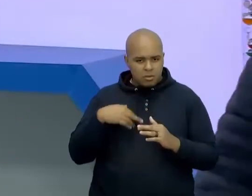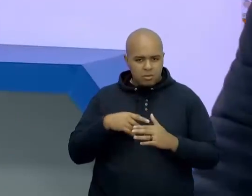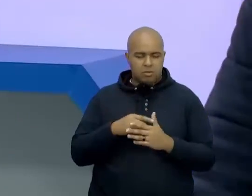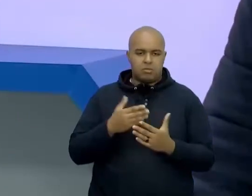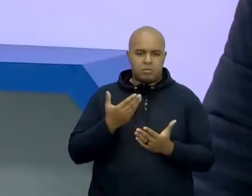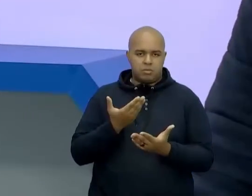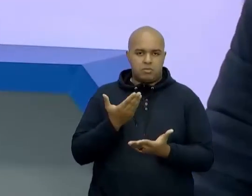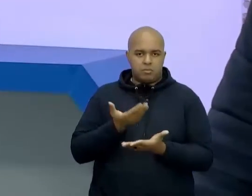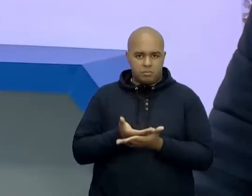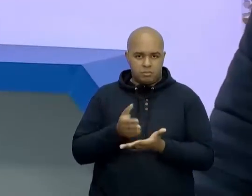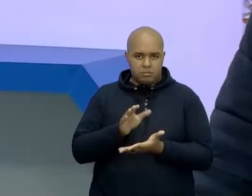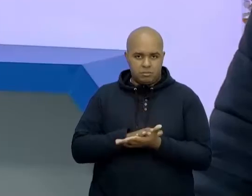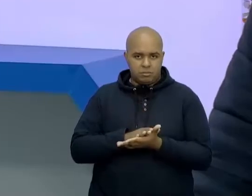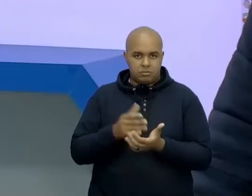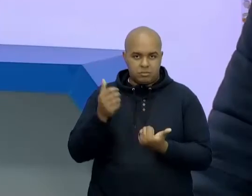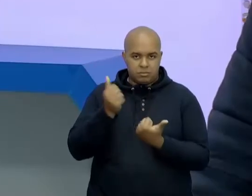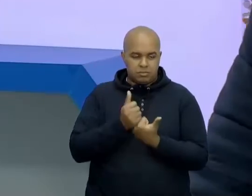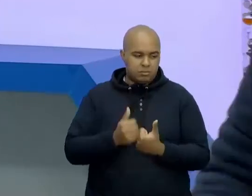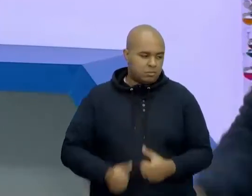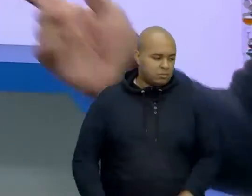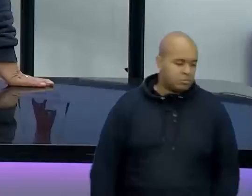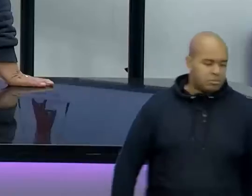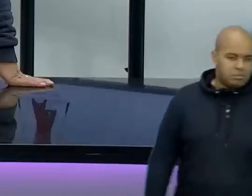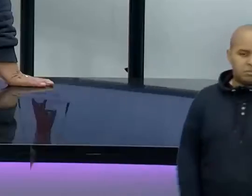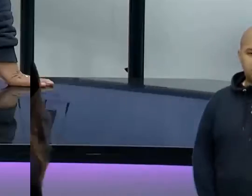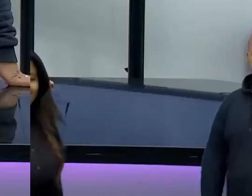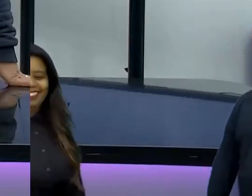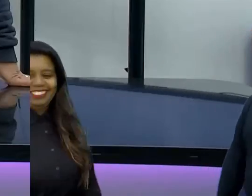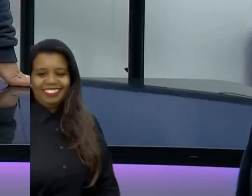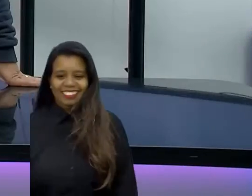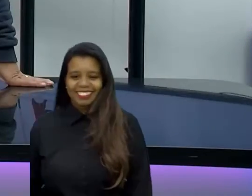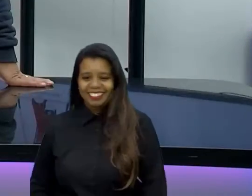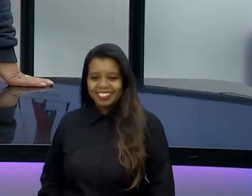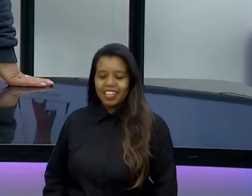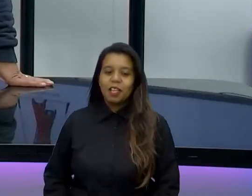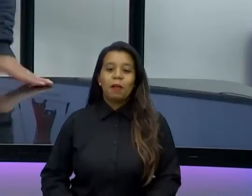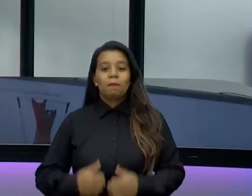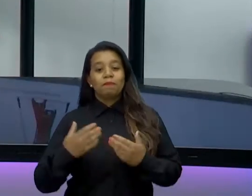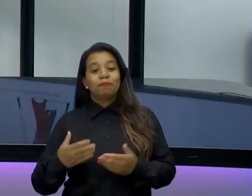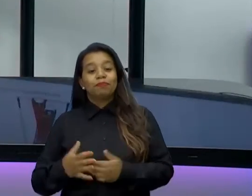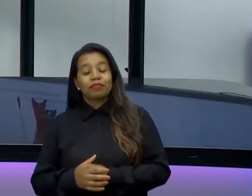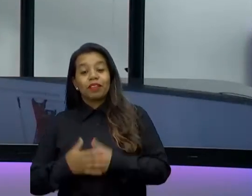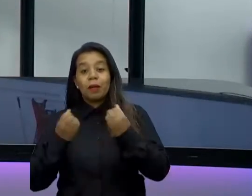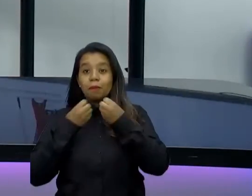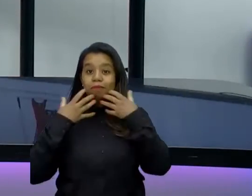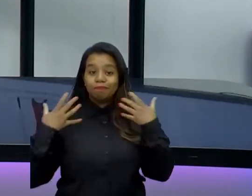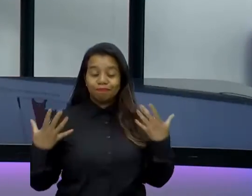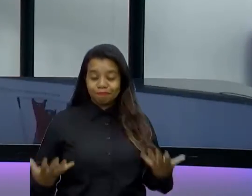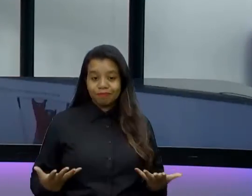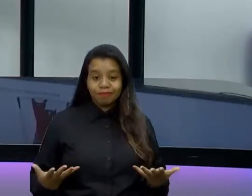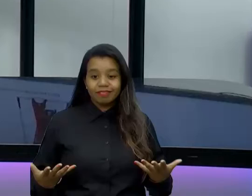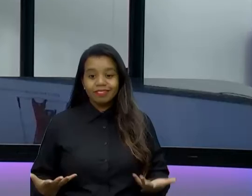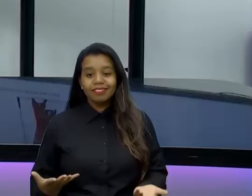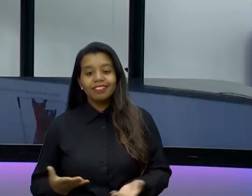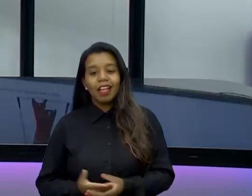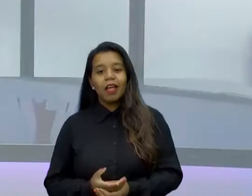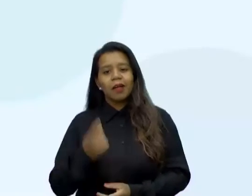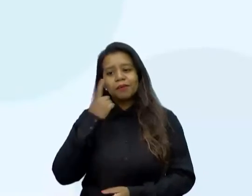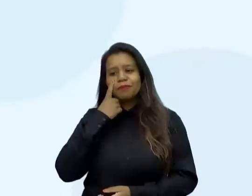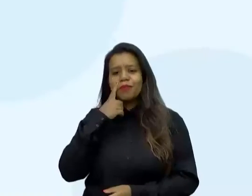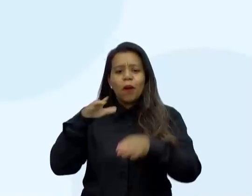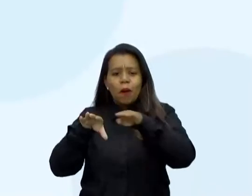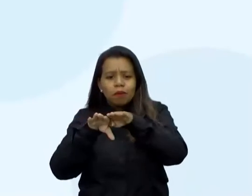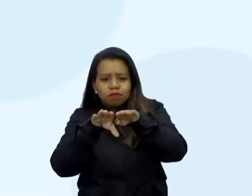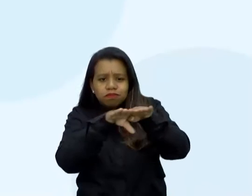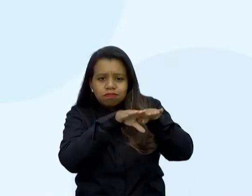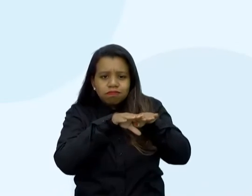e é justamente essas patinhas presas em um círculo. Perfeito. Né, girando aí. Bom, ainda nas condições de equilíbrio, a gente trouxe aqui